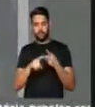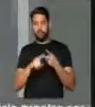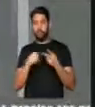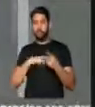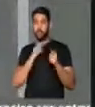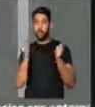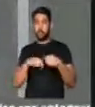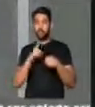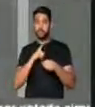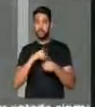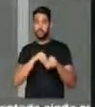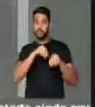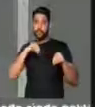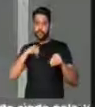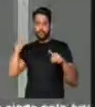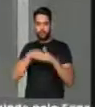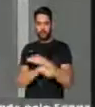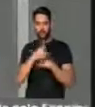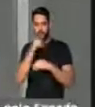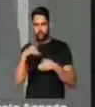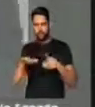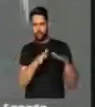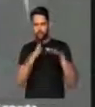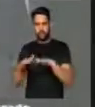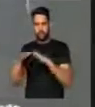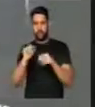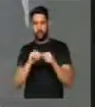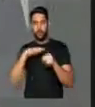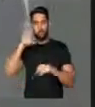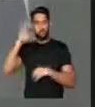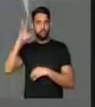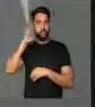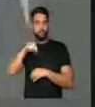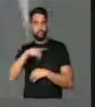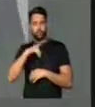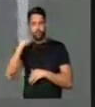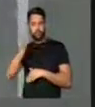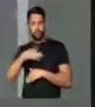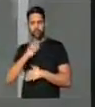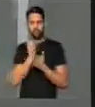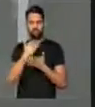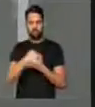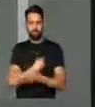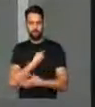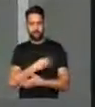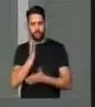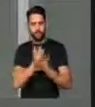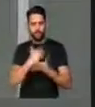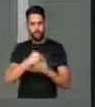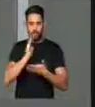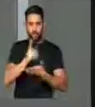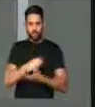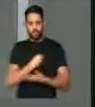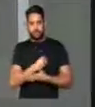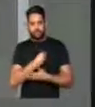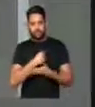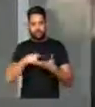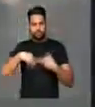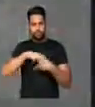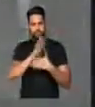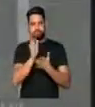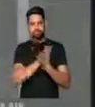que possamos tirar da profundeza do mar os sonhos já tão repartidos e tão divididos de